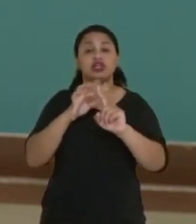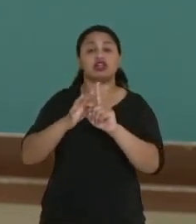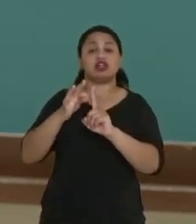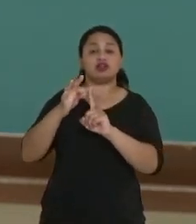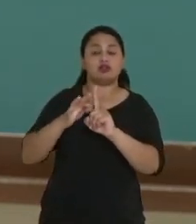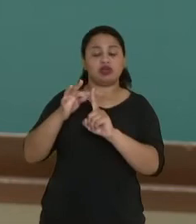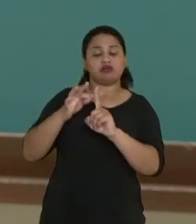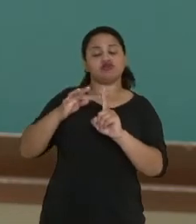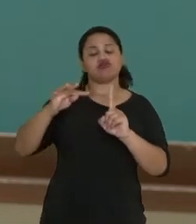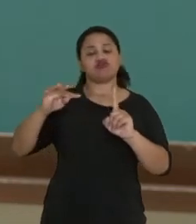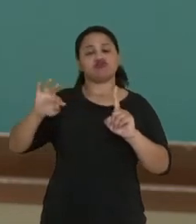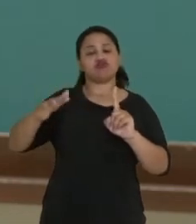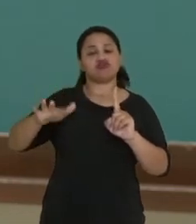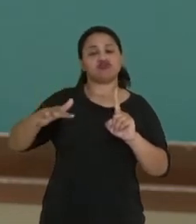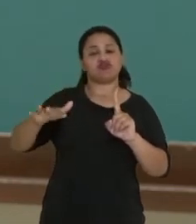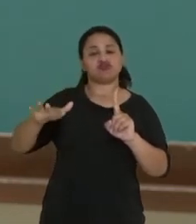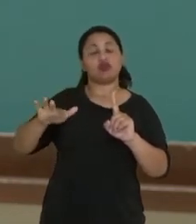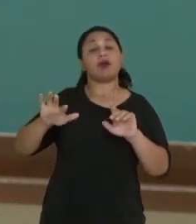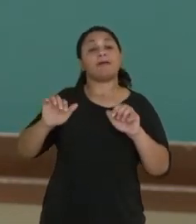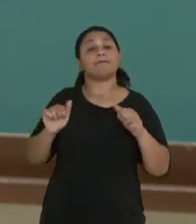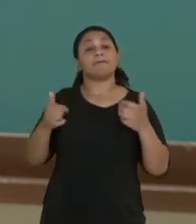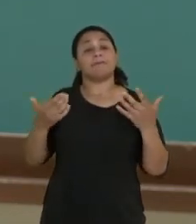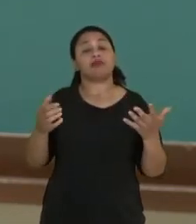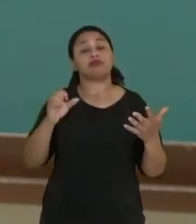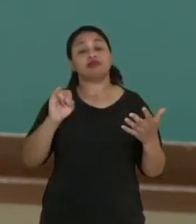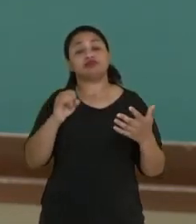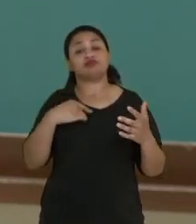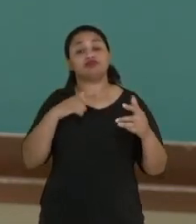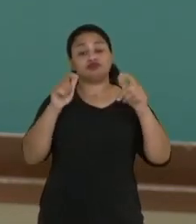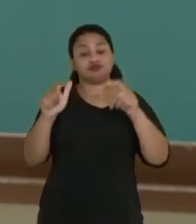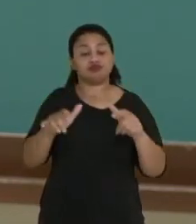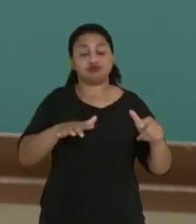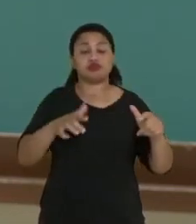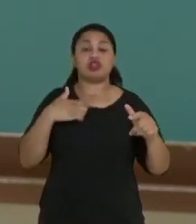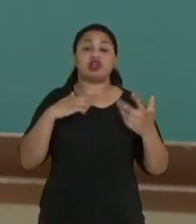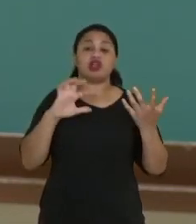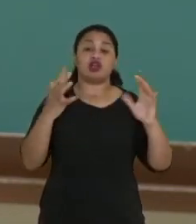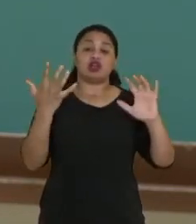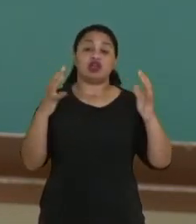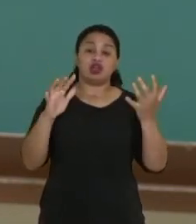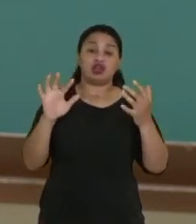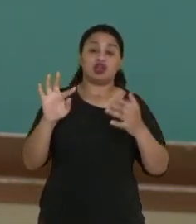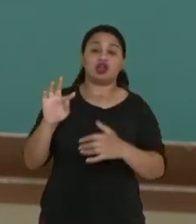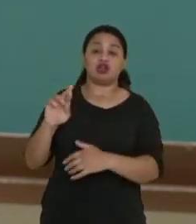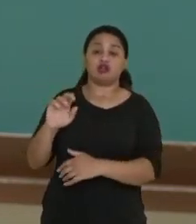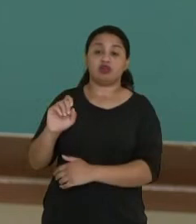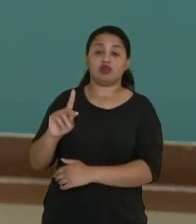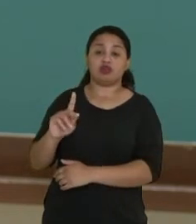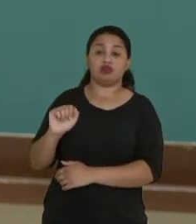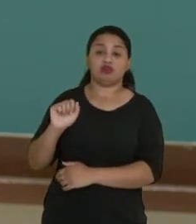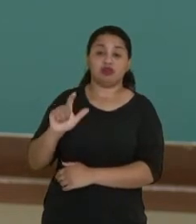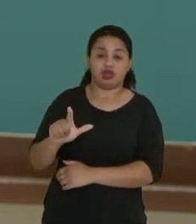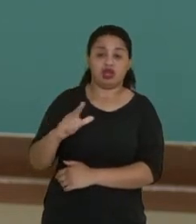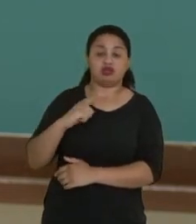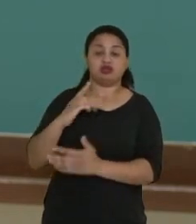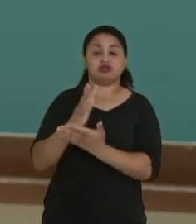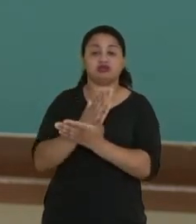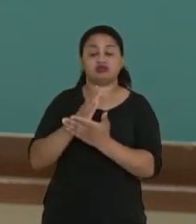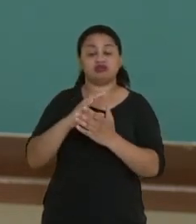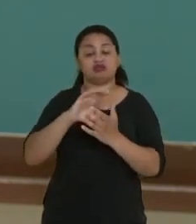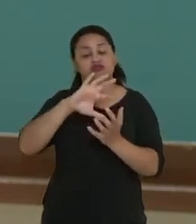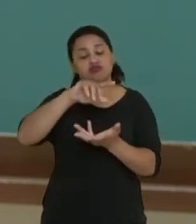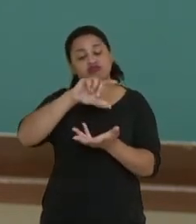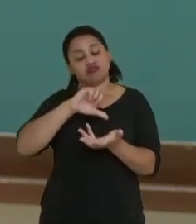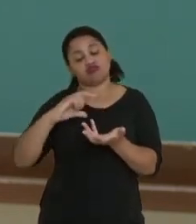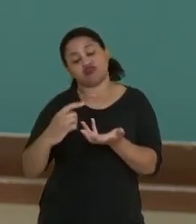mais moderadas, mesmo estando numa região de clima tropical. Existe essa divisão do clima tropical